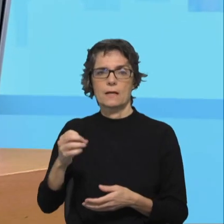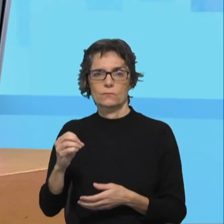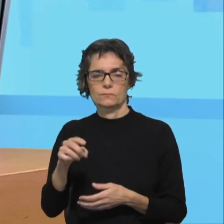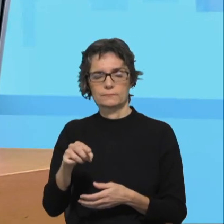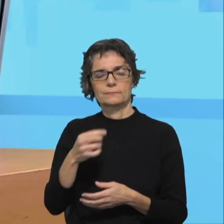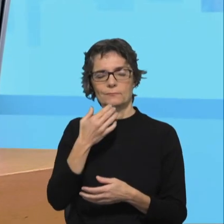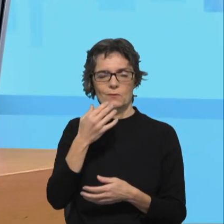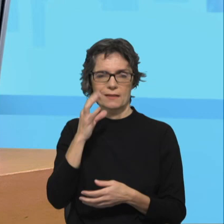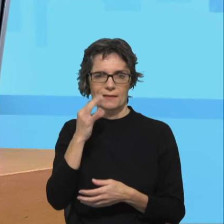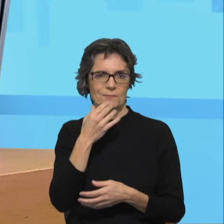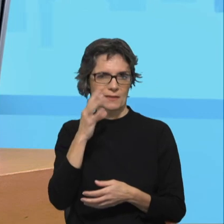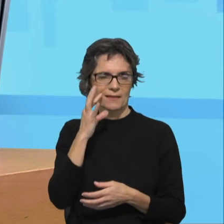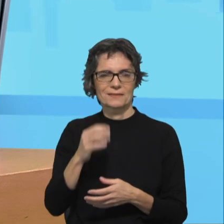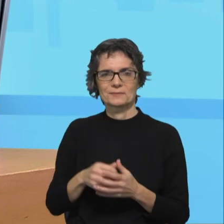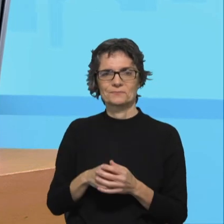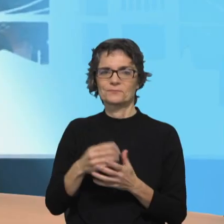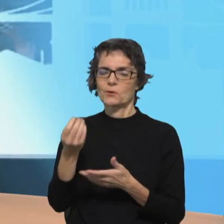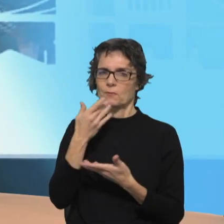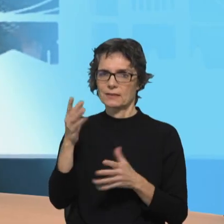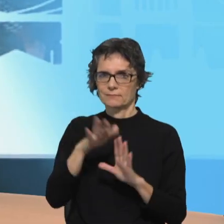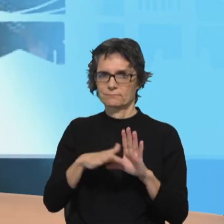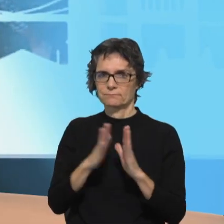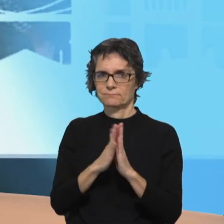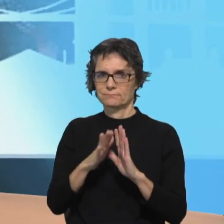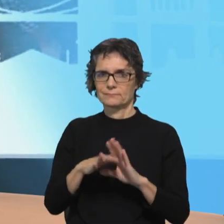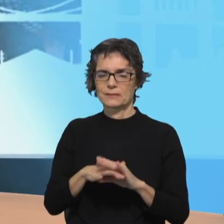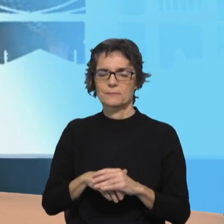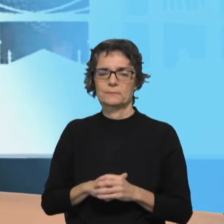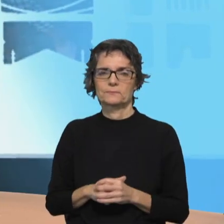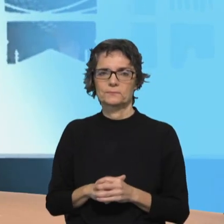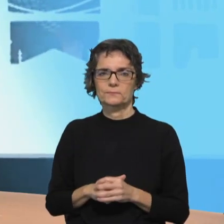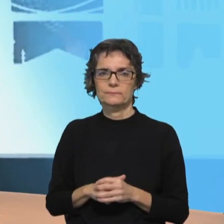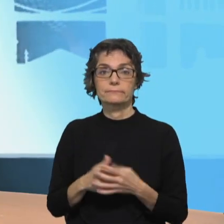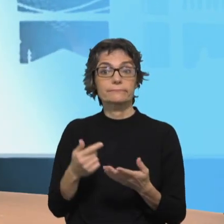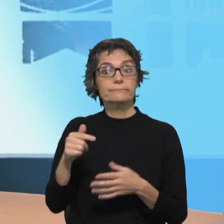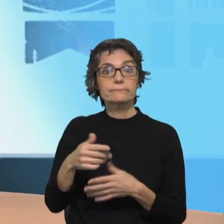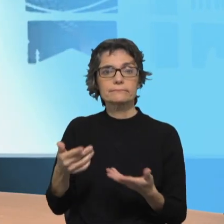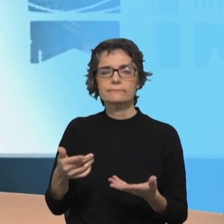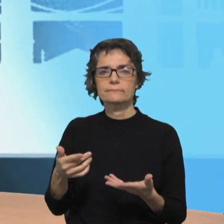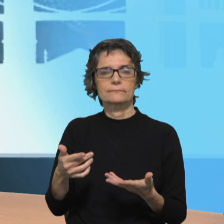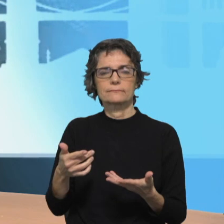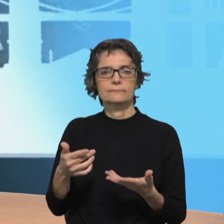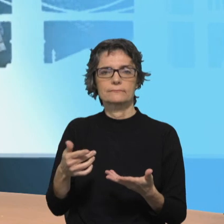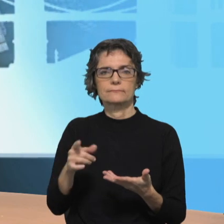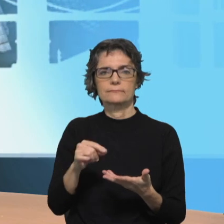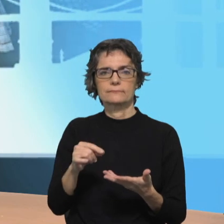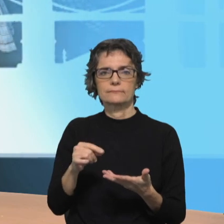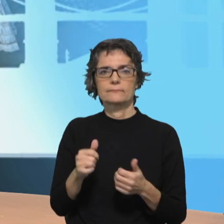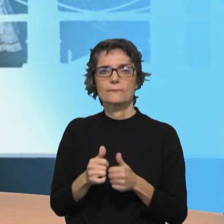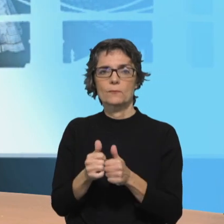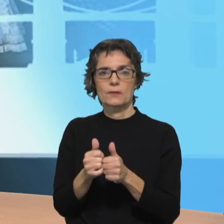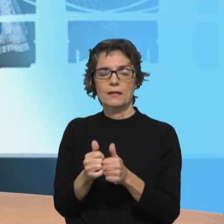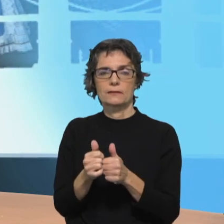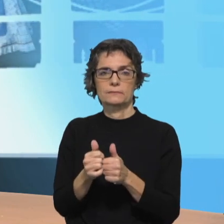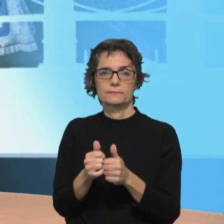no programa Eclésia. Desta vez, e nesta linha também da sugestão